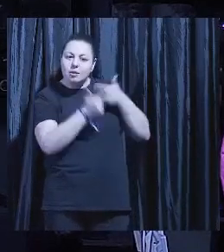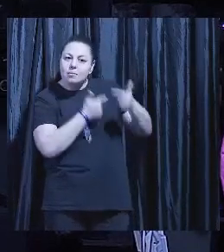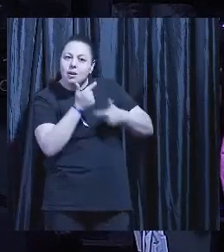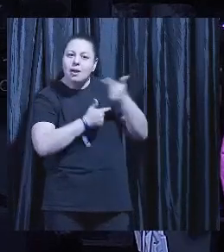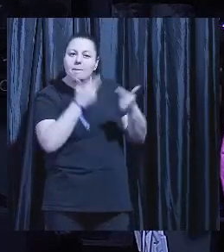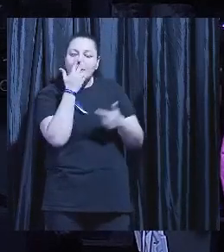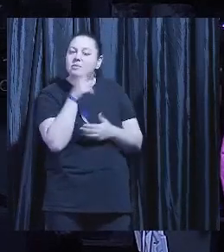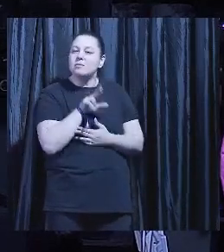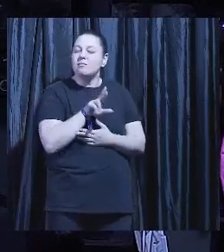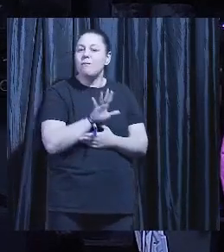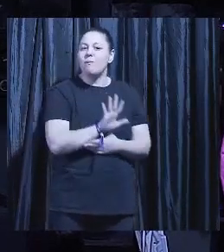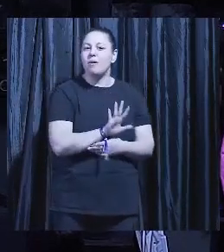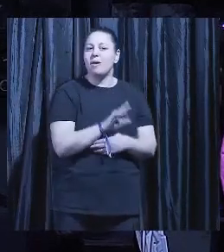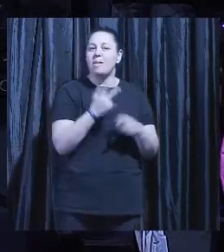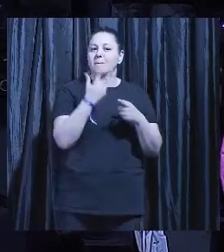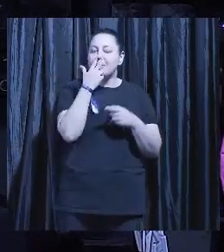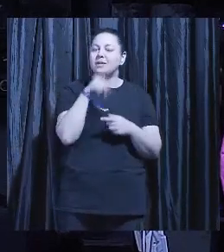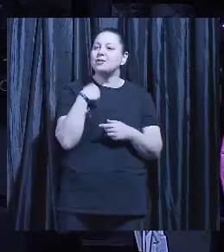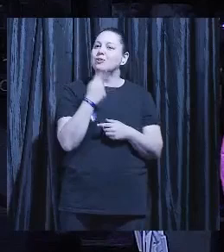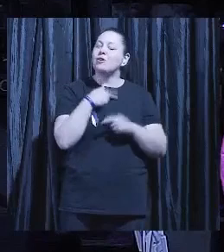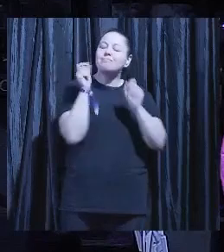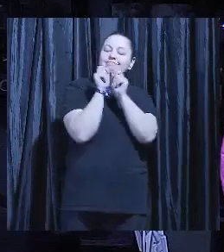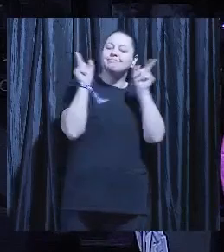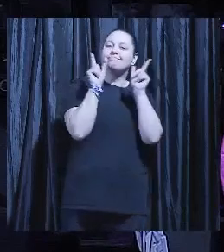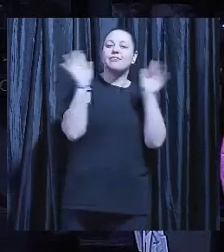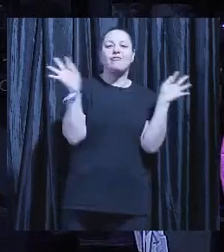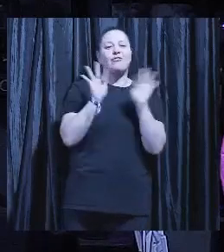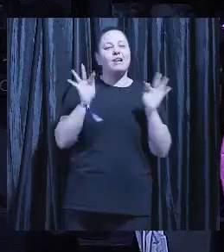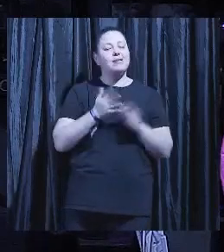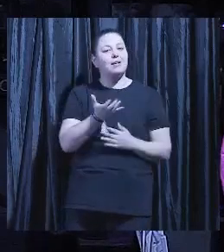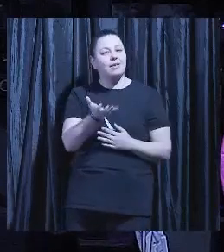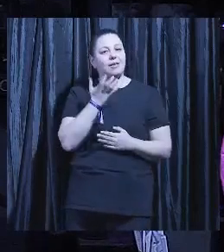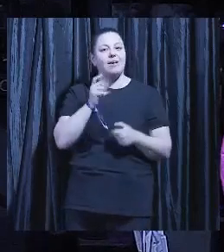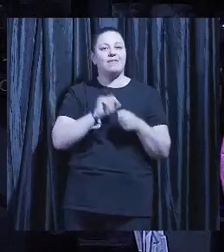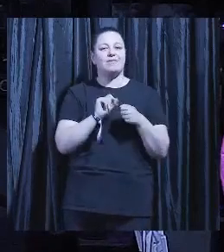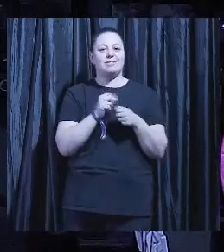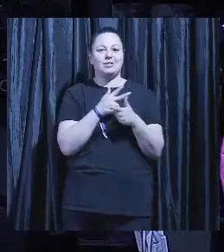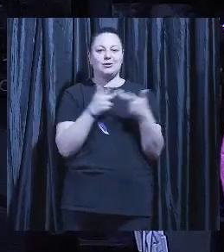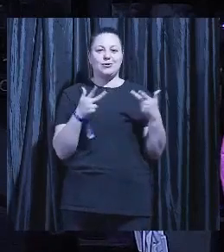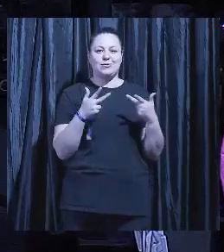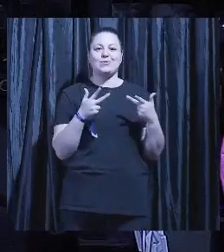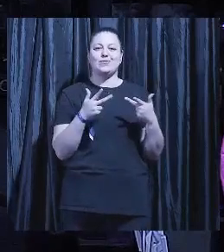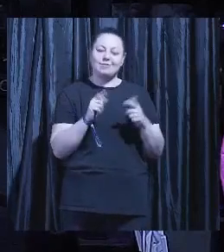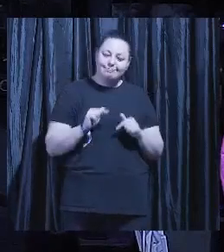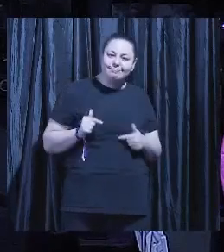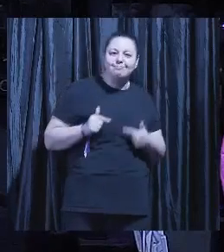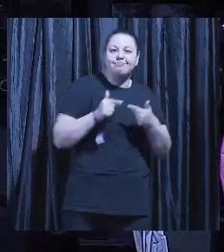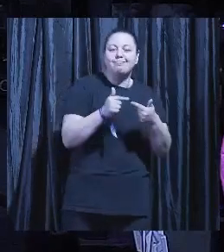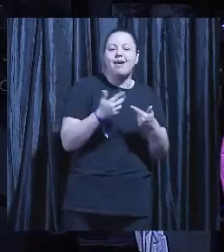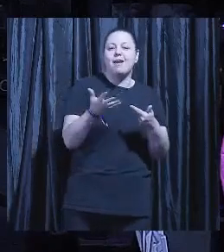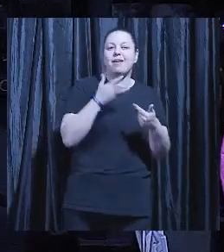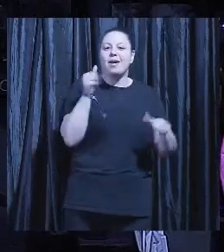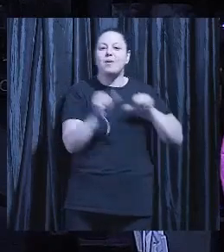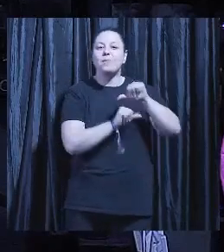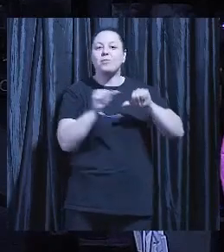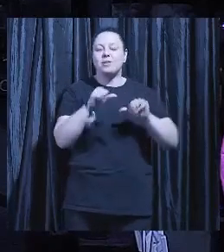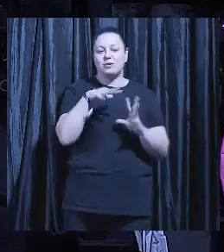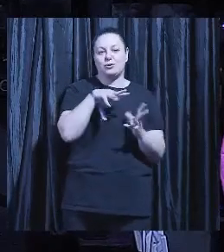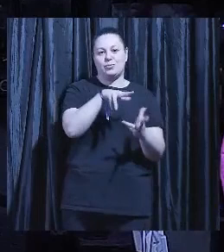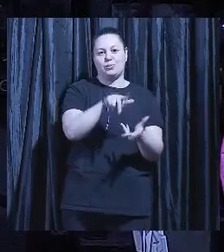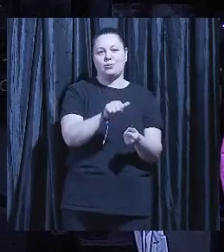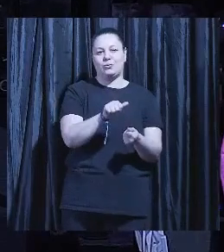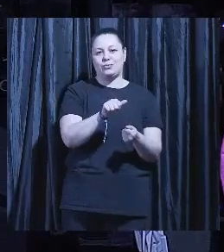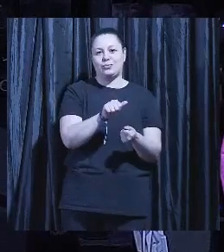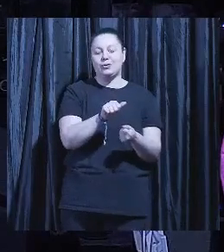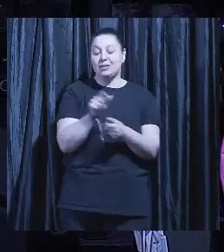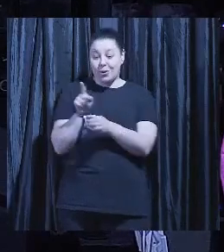trabalhando, porque a gente acorda feliz, querendo fazer aquilo acontecer, querendo virar uma mudança para o mundo, né? Então,